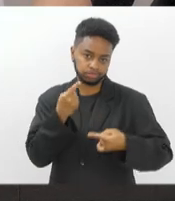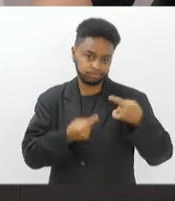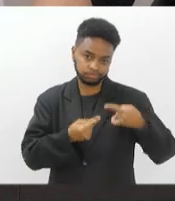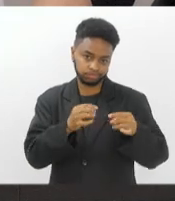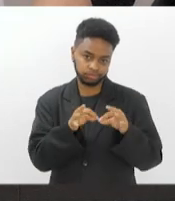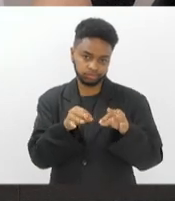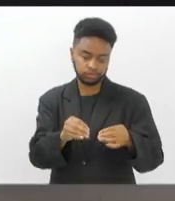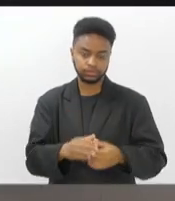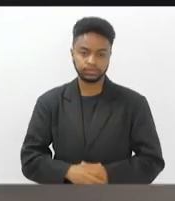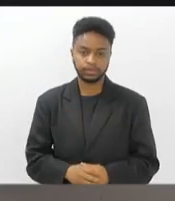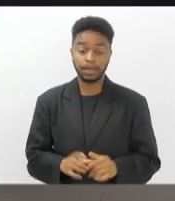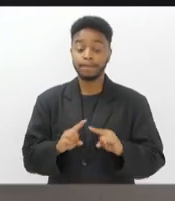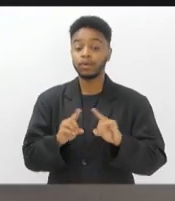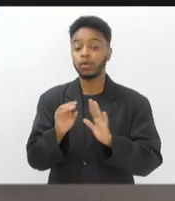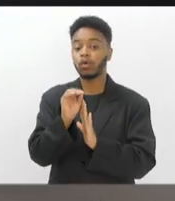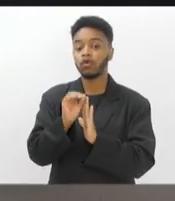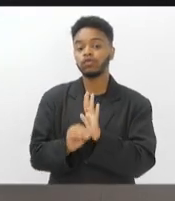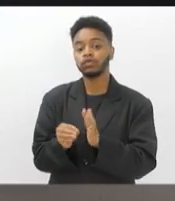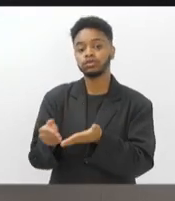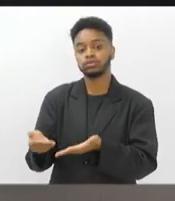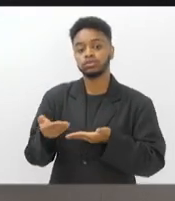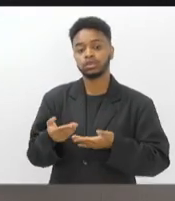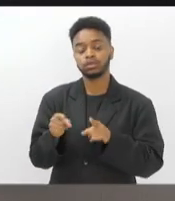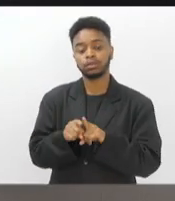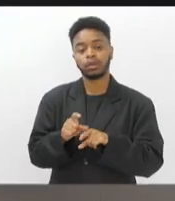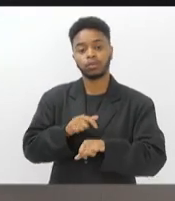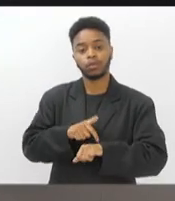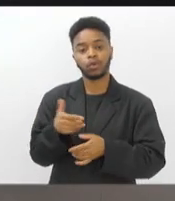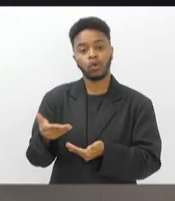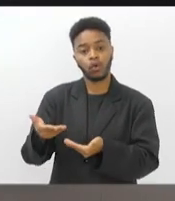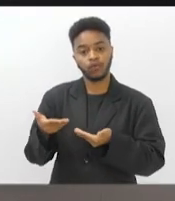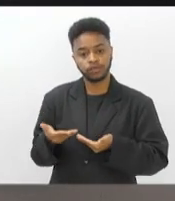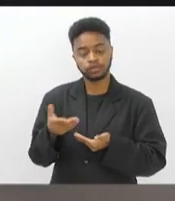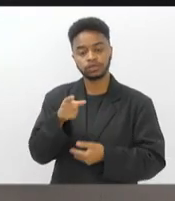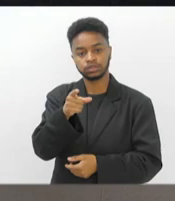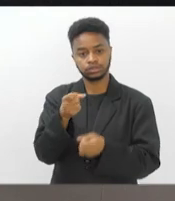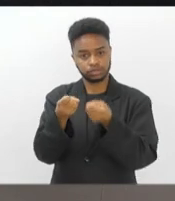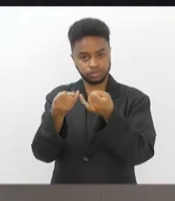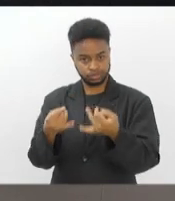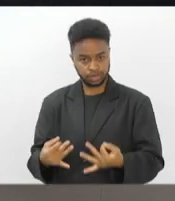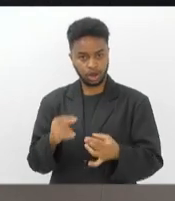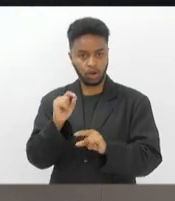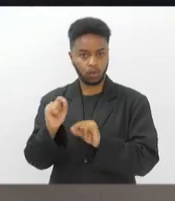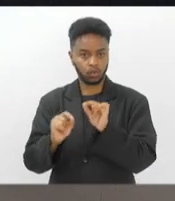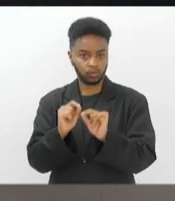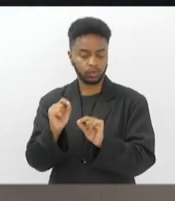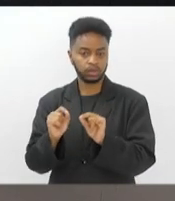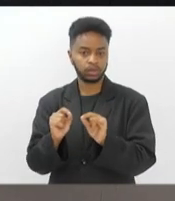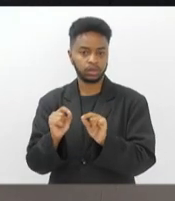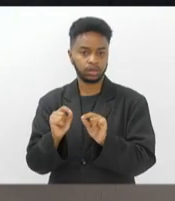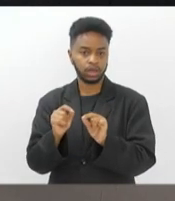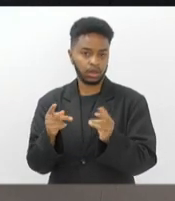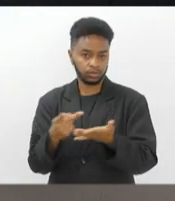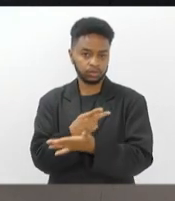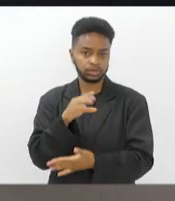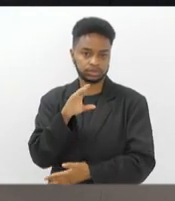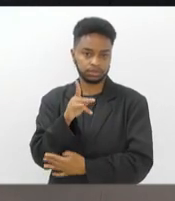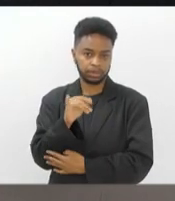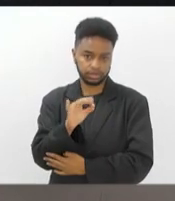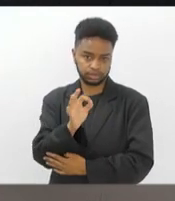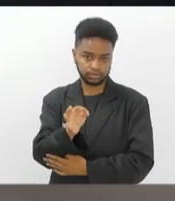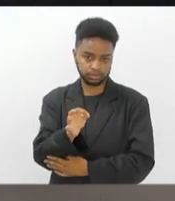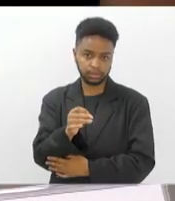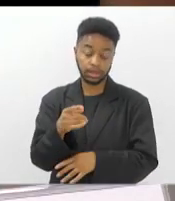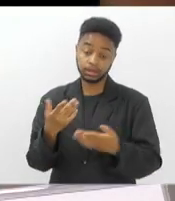Ofício de convocação assim como do convite o senhor vai explicitar o que exatamente a CPI não é